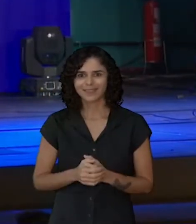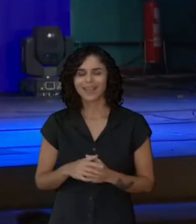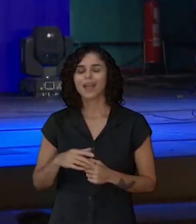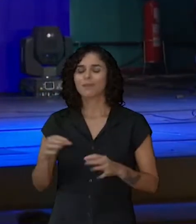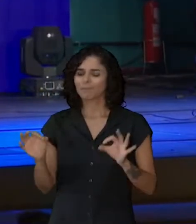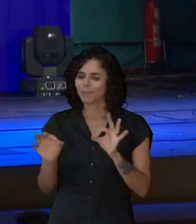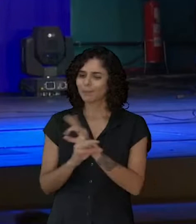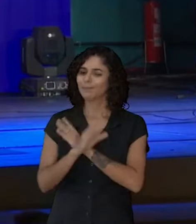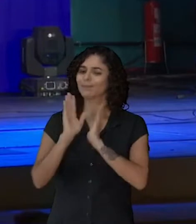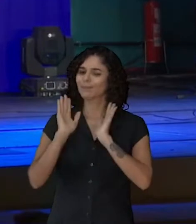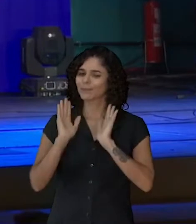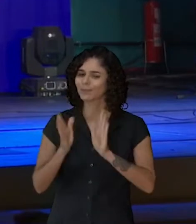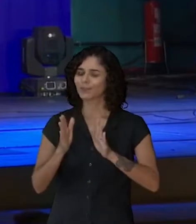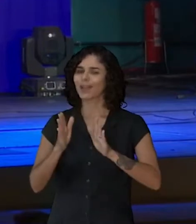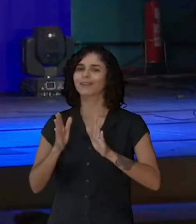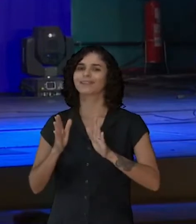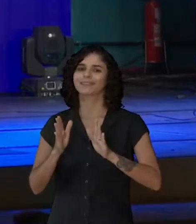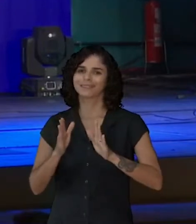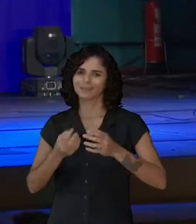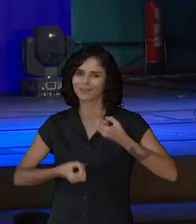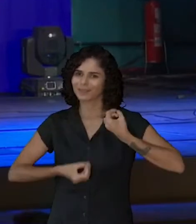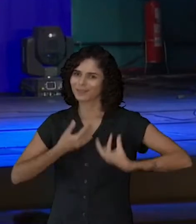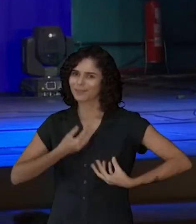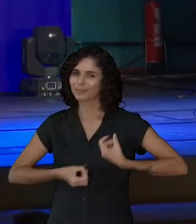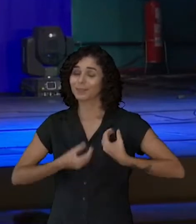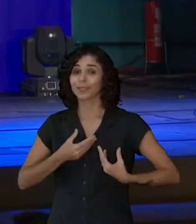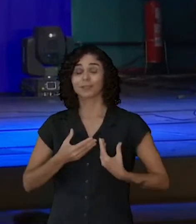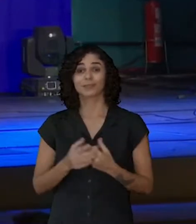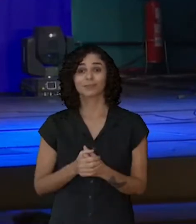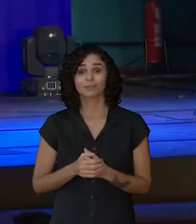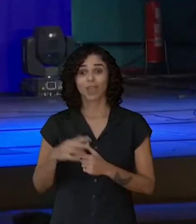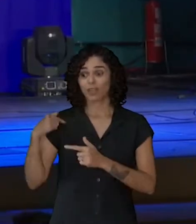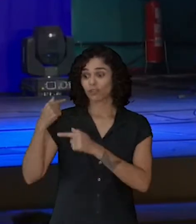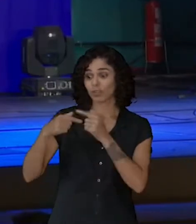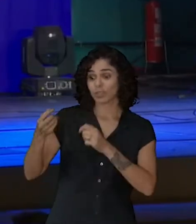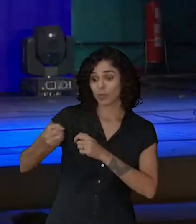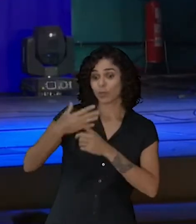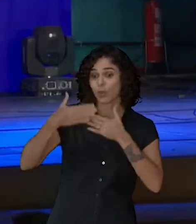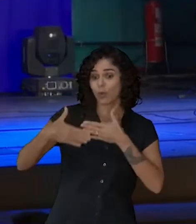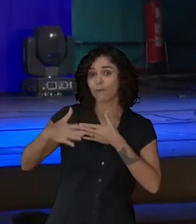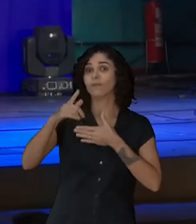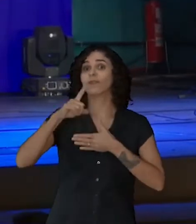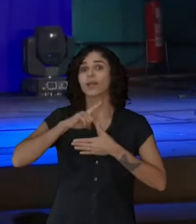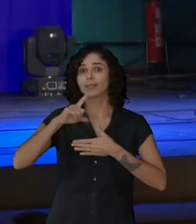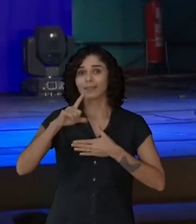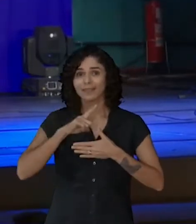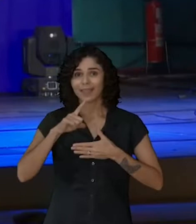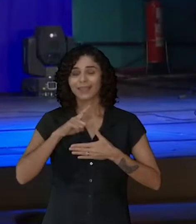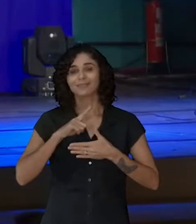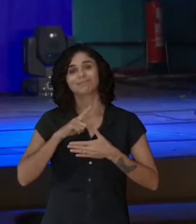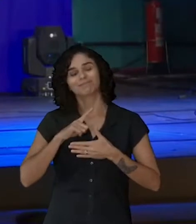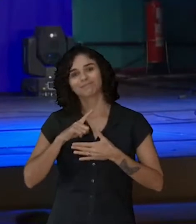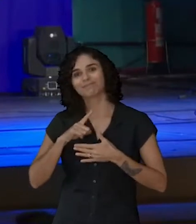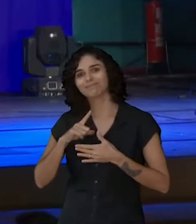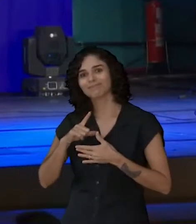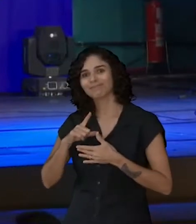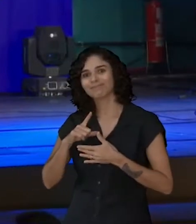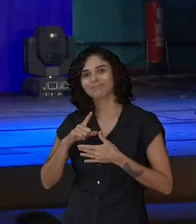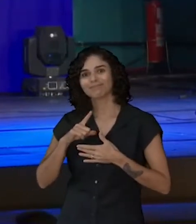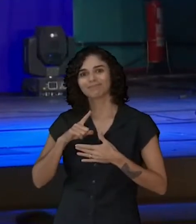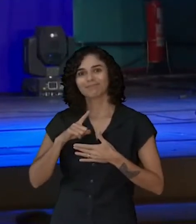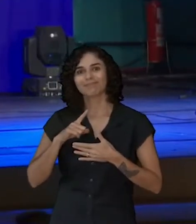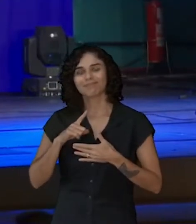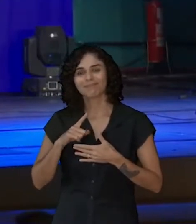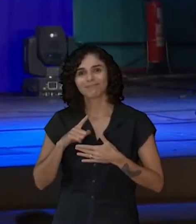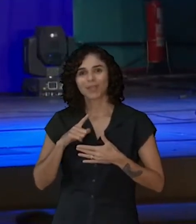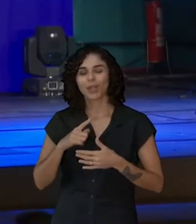nova geração que tem um conhecimento bíblico dessa profundidade. E daí você está achando que é